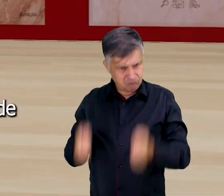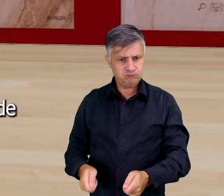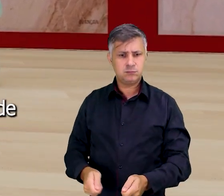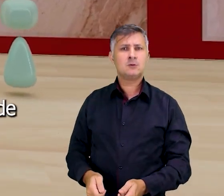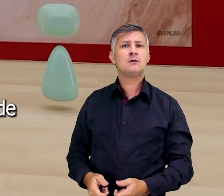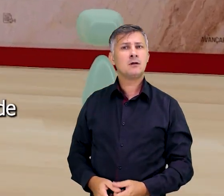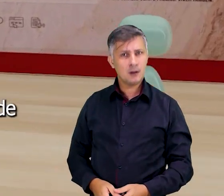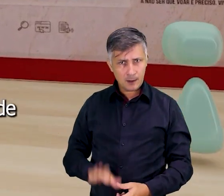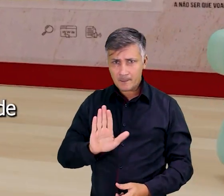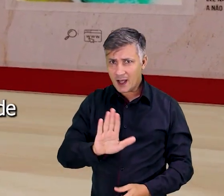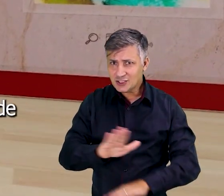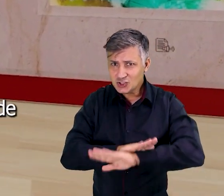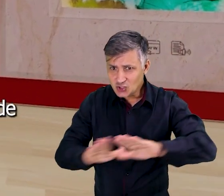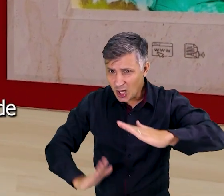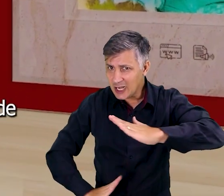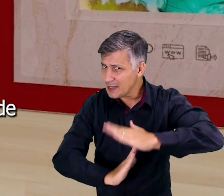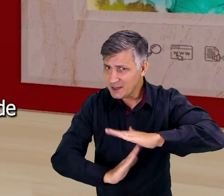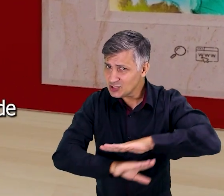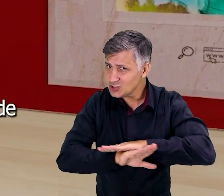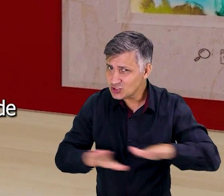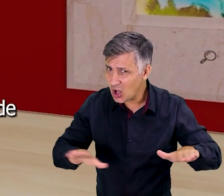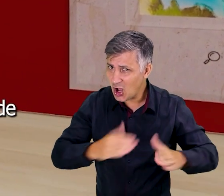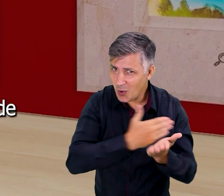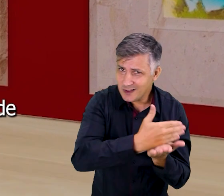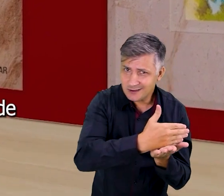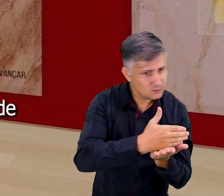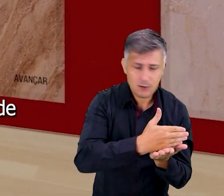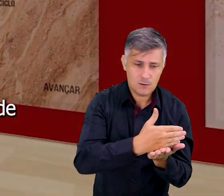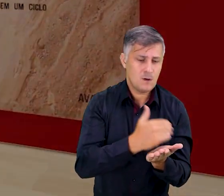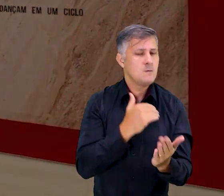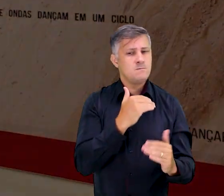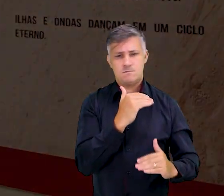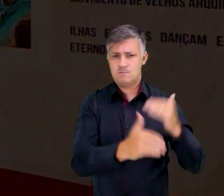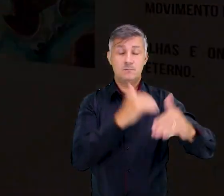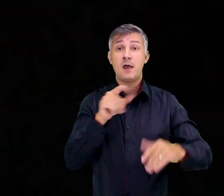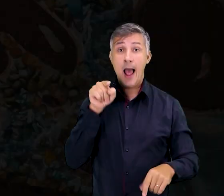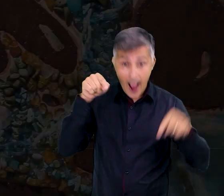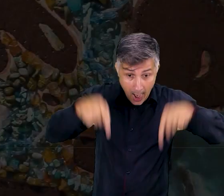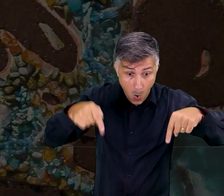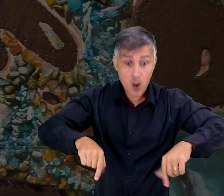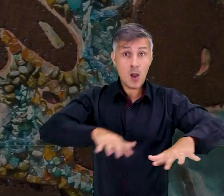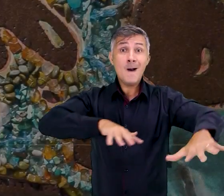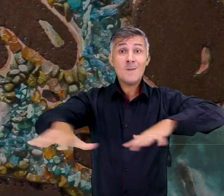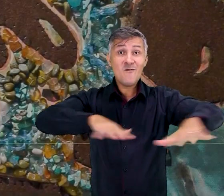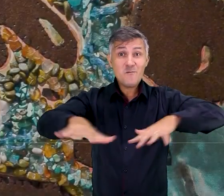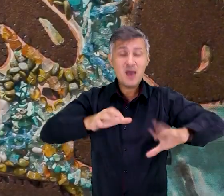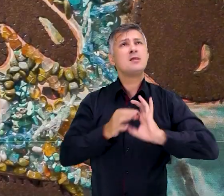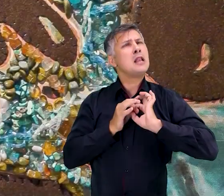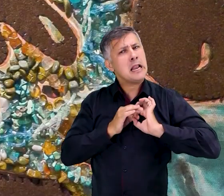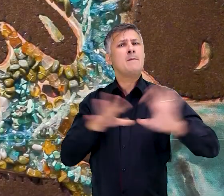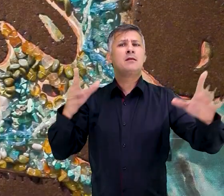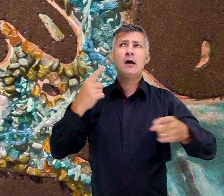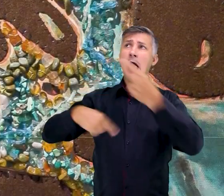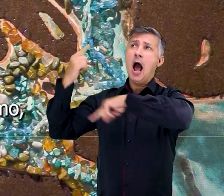fundação, mas ele não pretende se limitar aos elementos iniciais. Esse é um movimento libertário, como tantos